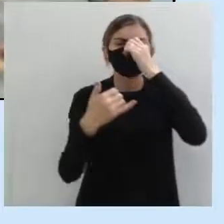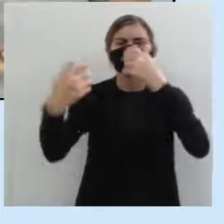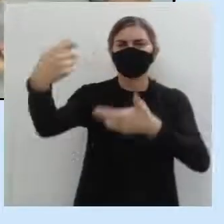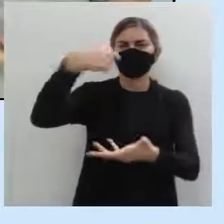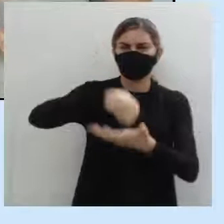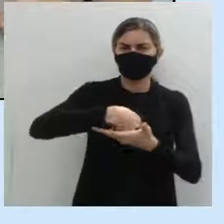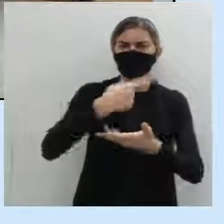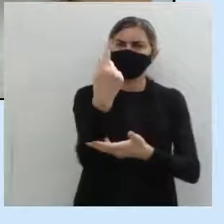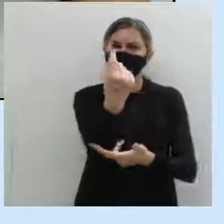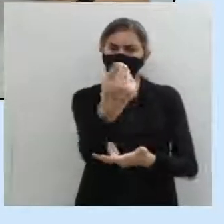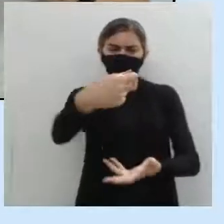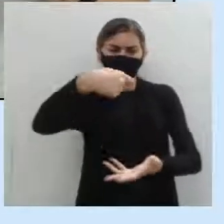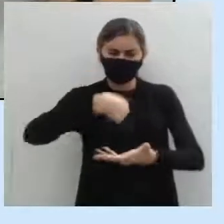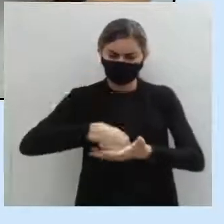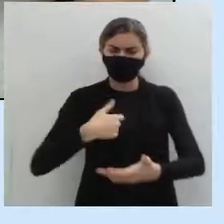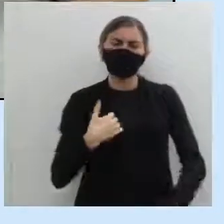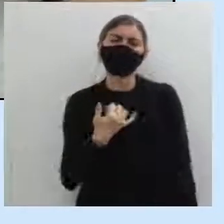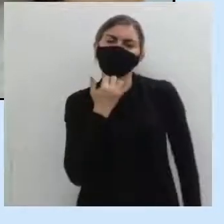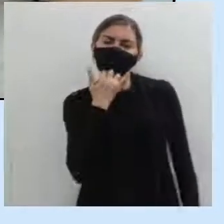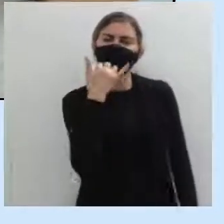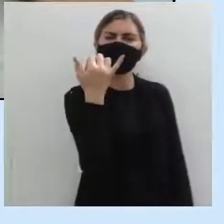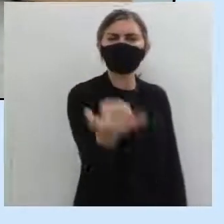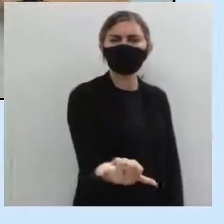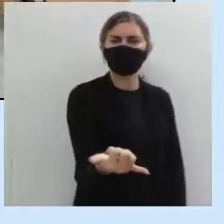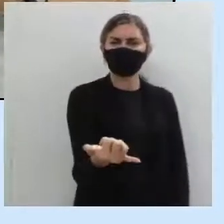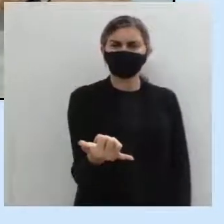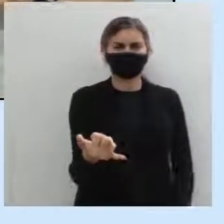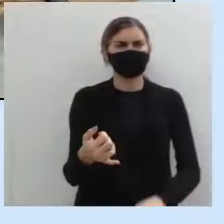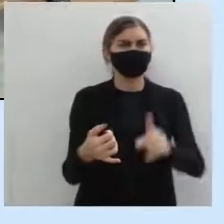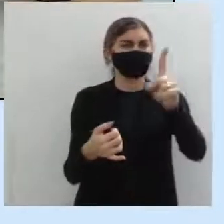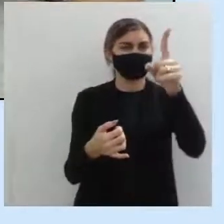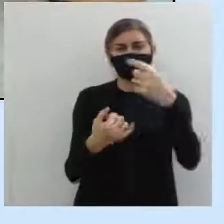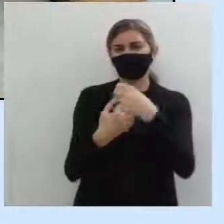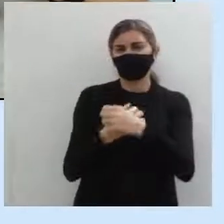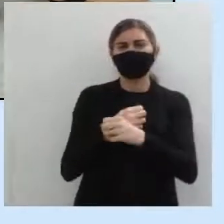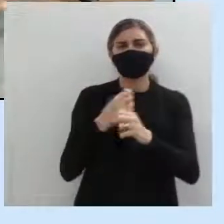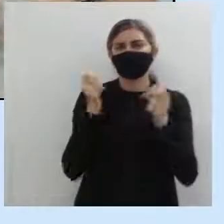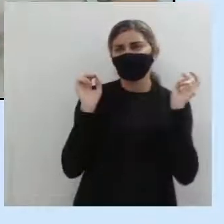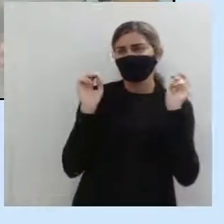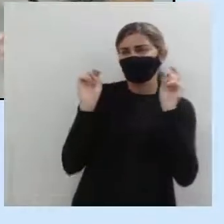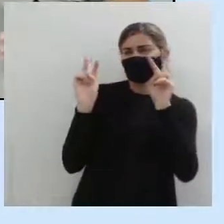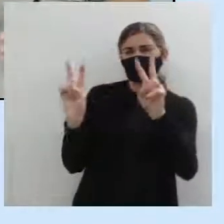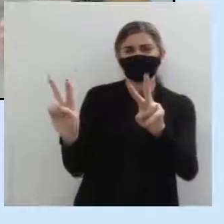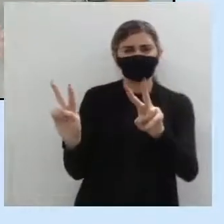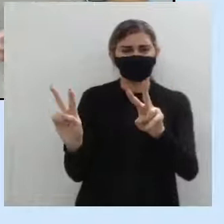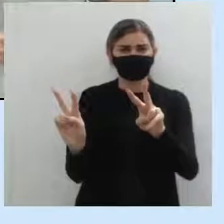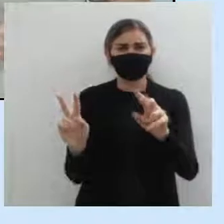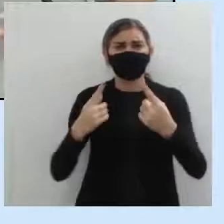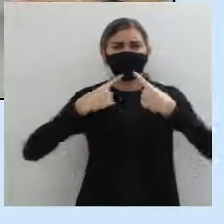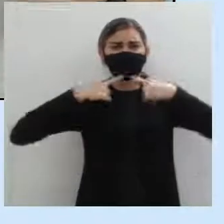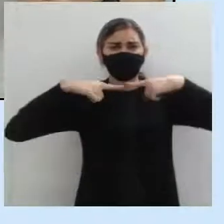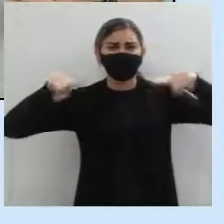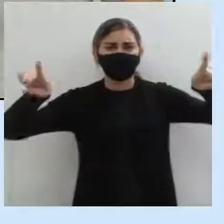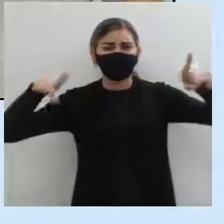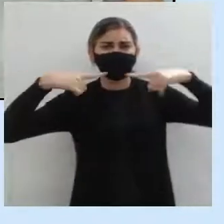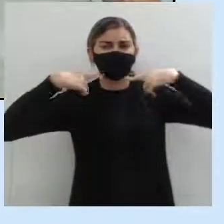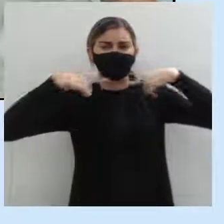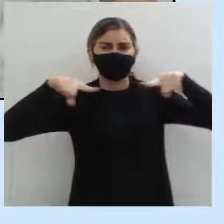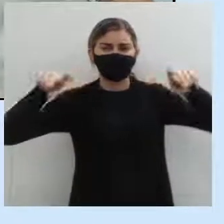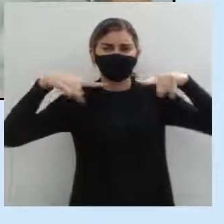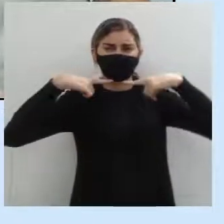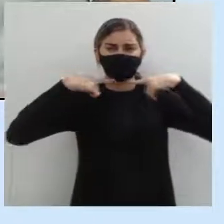pagamento. Aí é que nós teremos o estopim para que Lutero passasse a criticar de